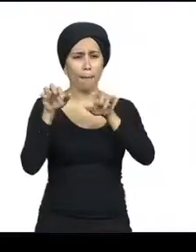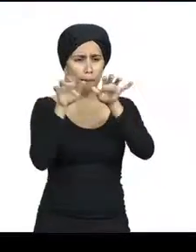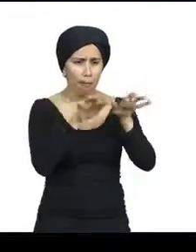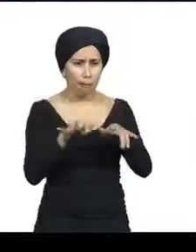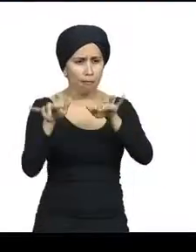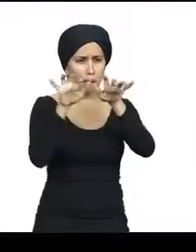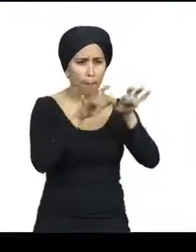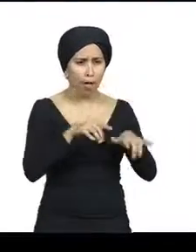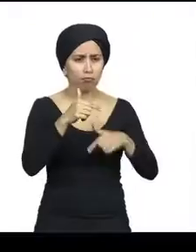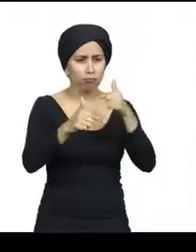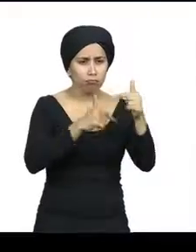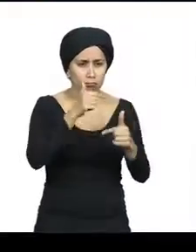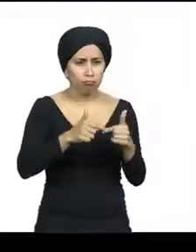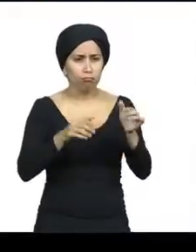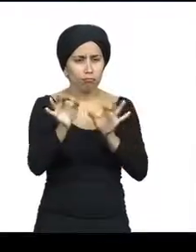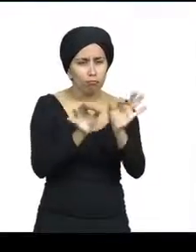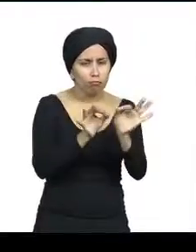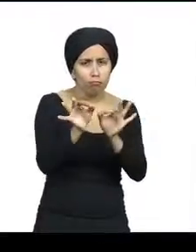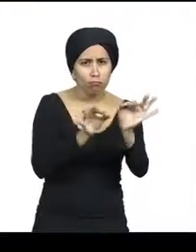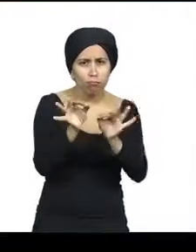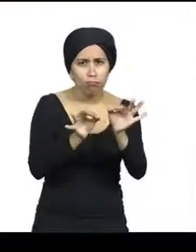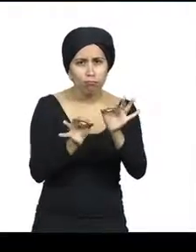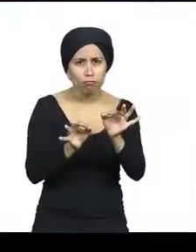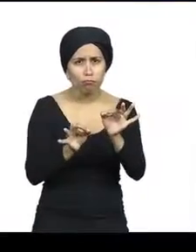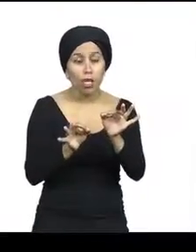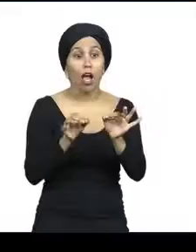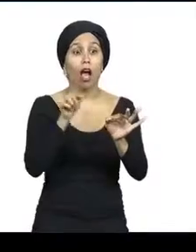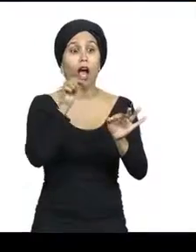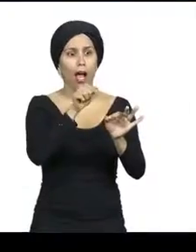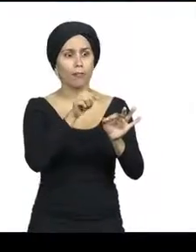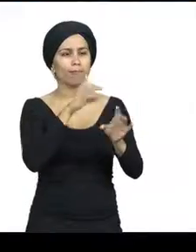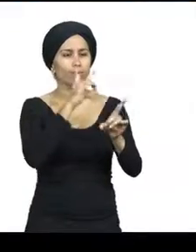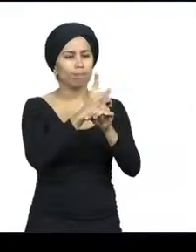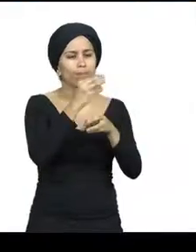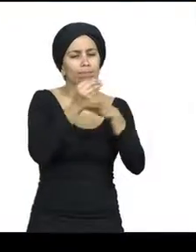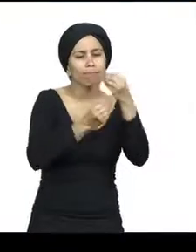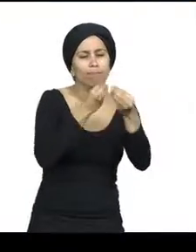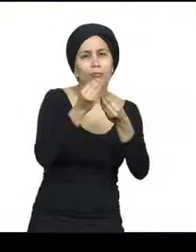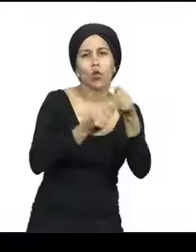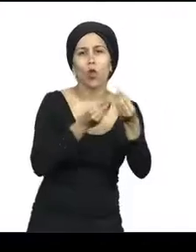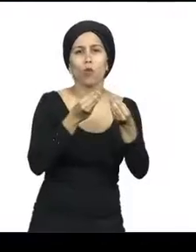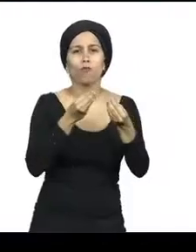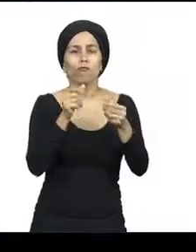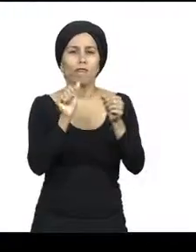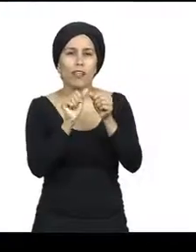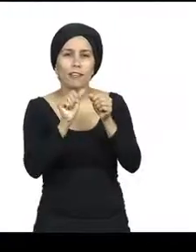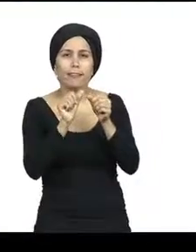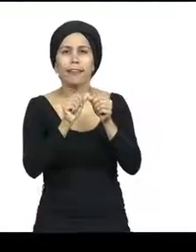esse tipo de agente. A partir daí, é feita uma avaliação qualitativa para